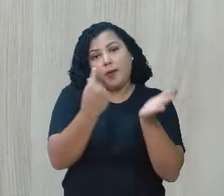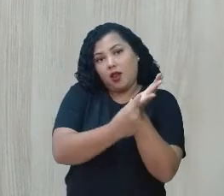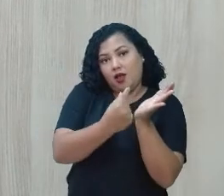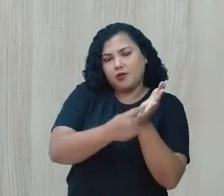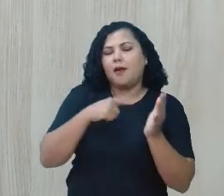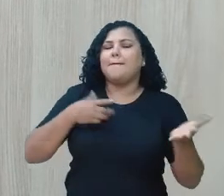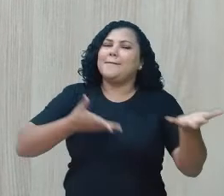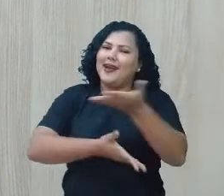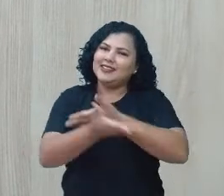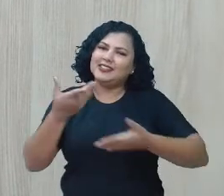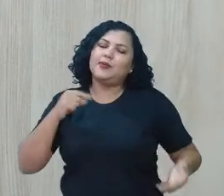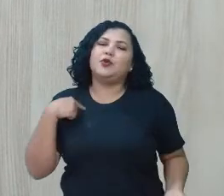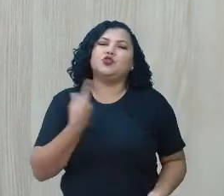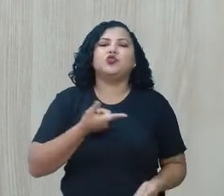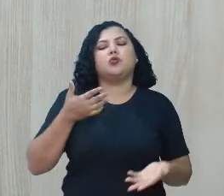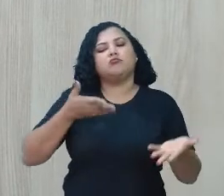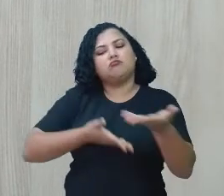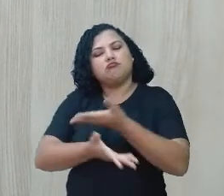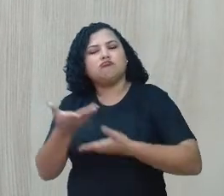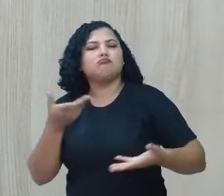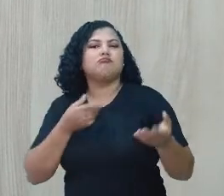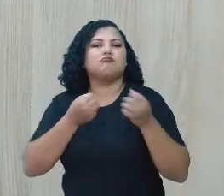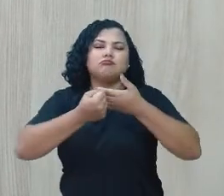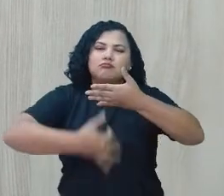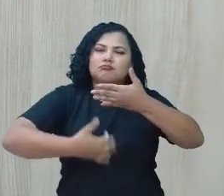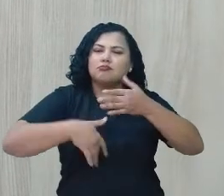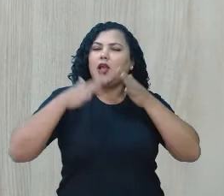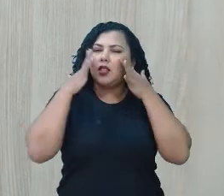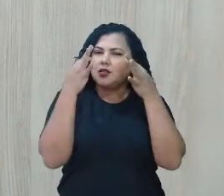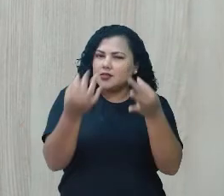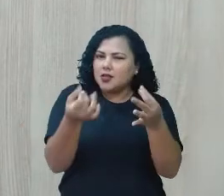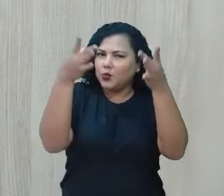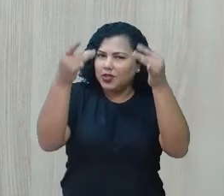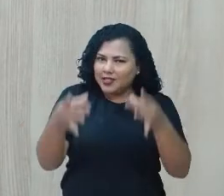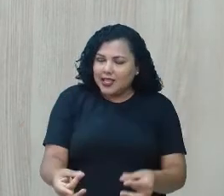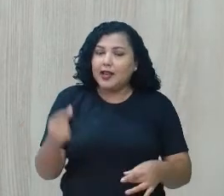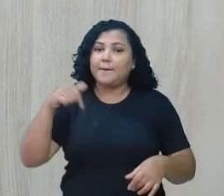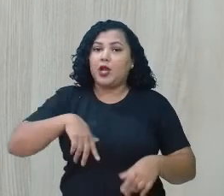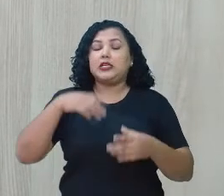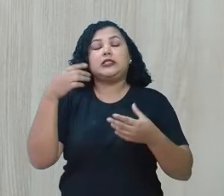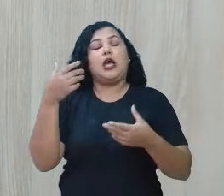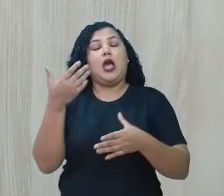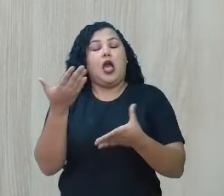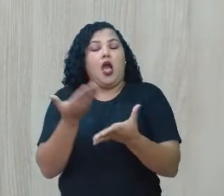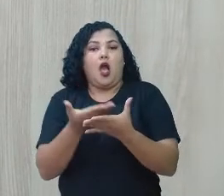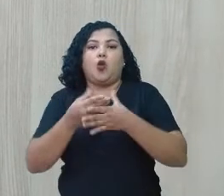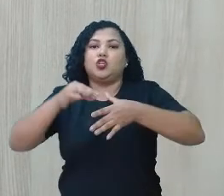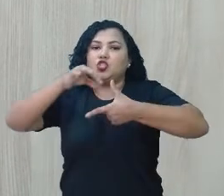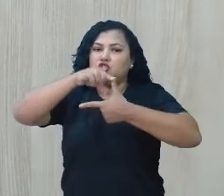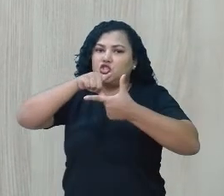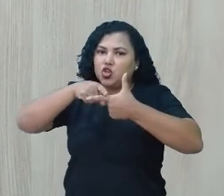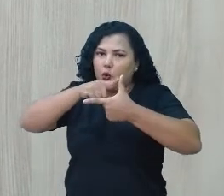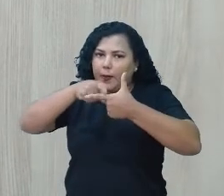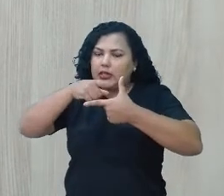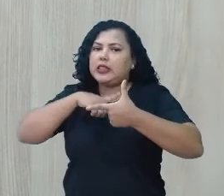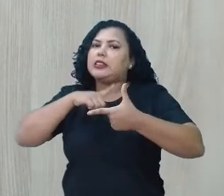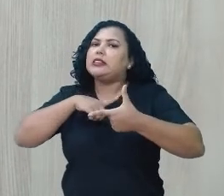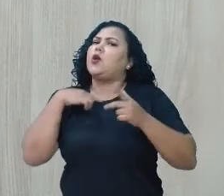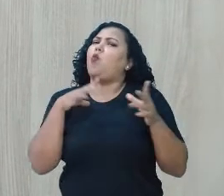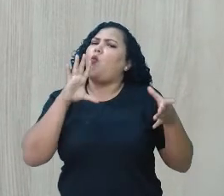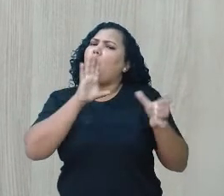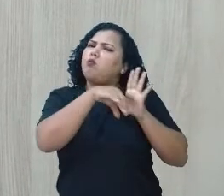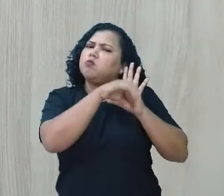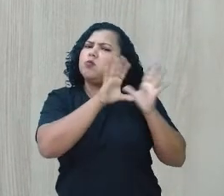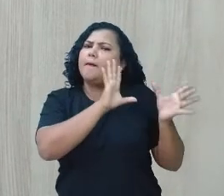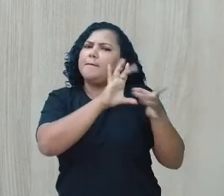aplicativo, participe, eu estou aqui mediando o chat, presta bem atenção nos detalhes, né? Uma aula de geometria, onde tem muitos conceitos